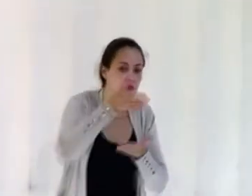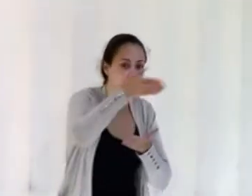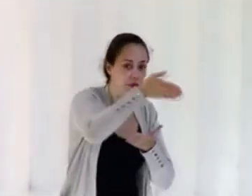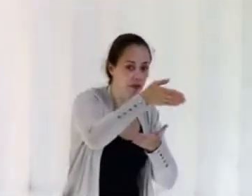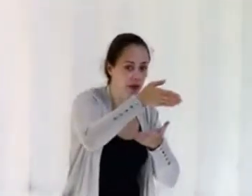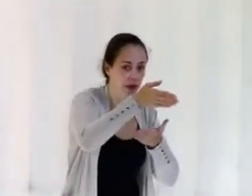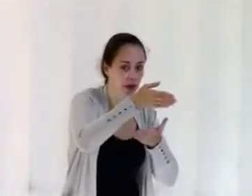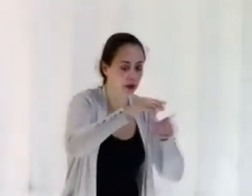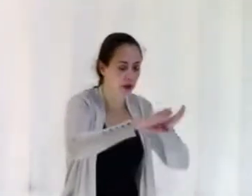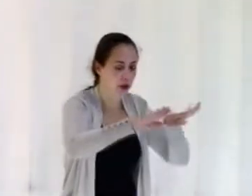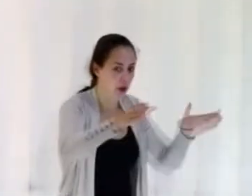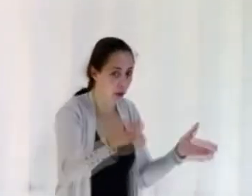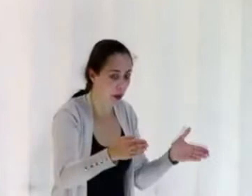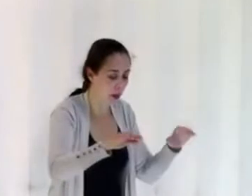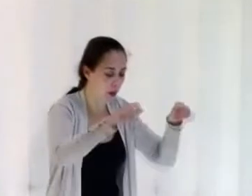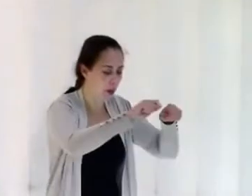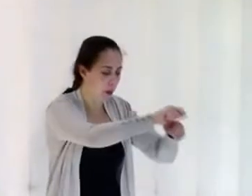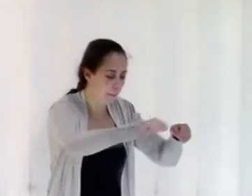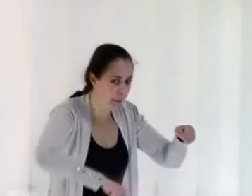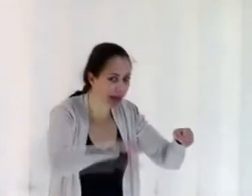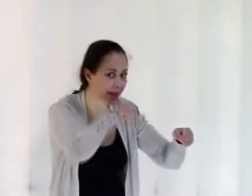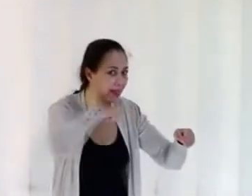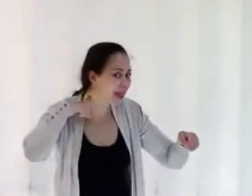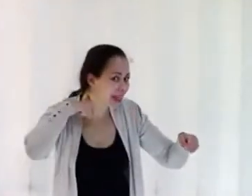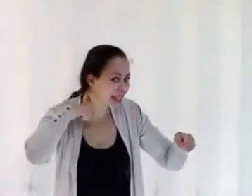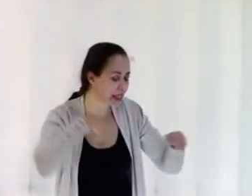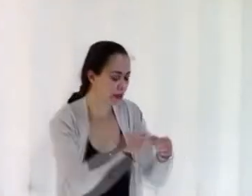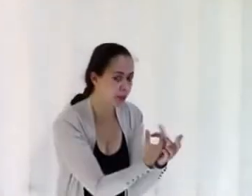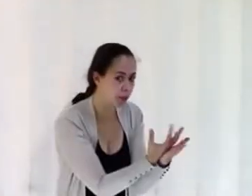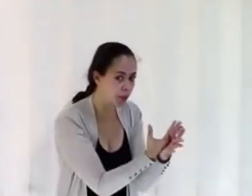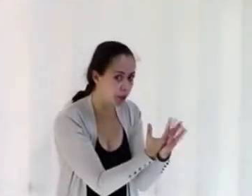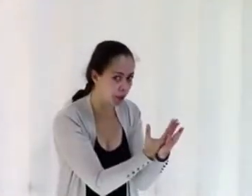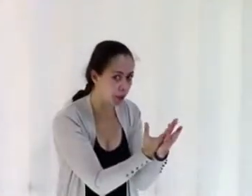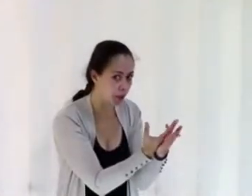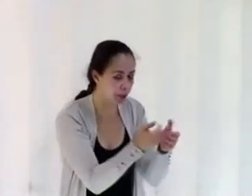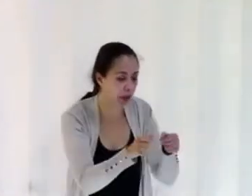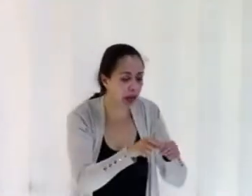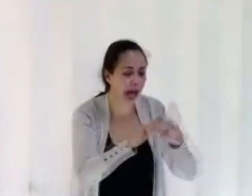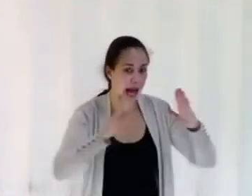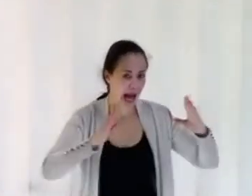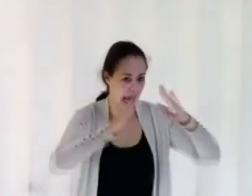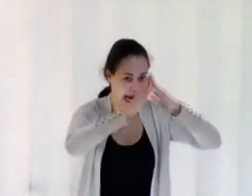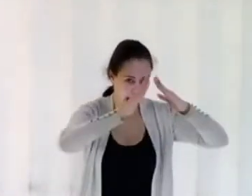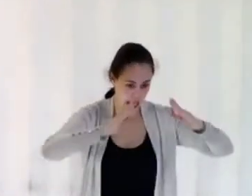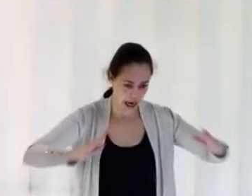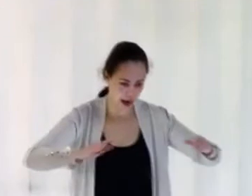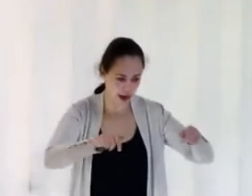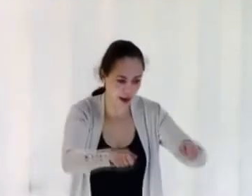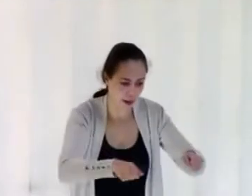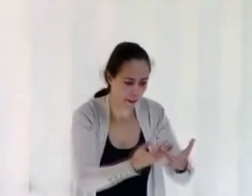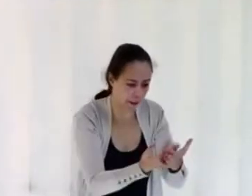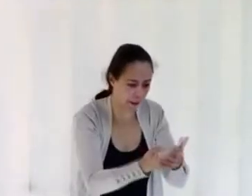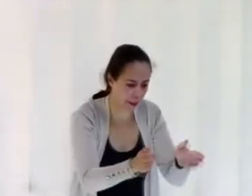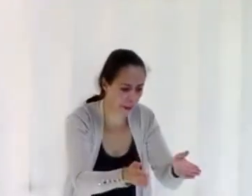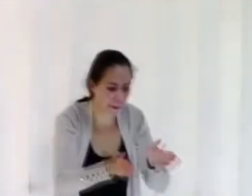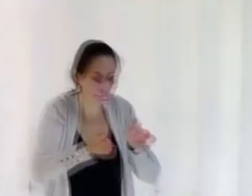oblação é sacrifício pelo pecado, tem um corpo queimado fora do acampamento. Por isso foi que também Jesus, para